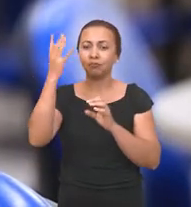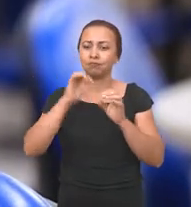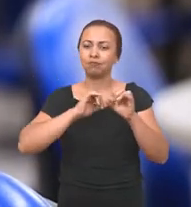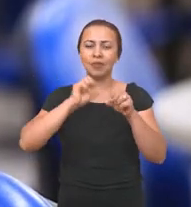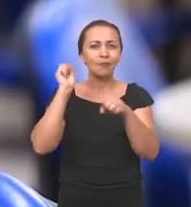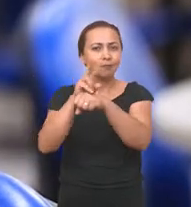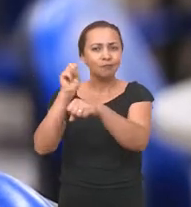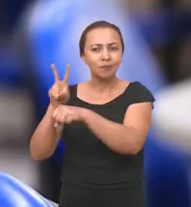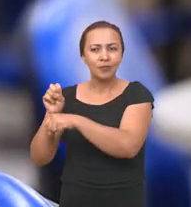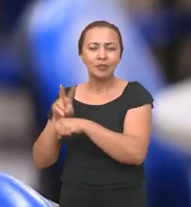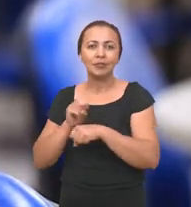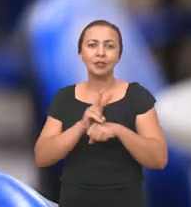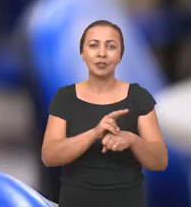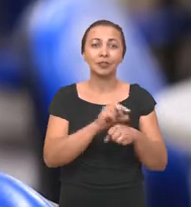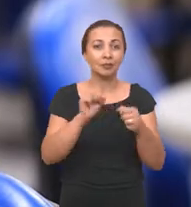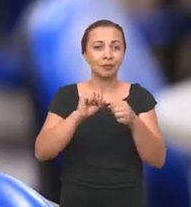locais,